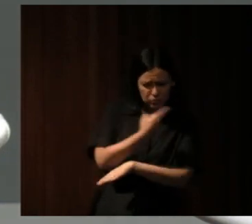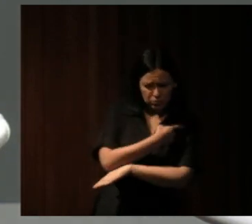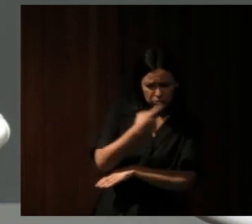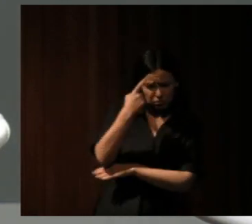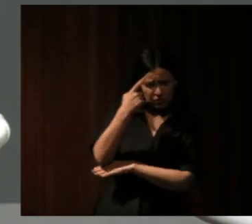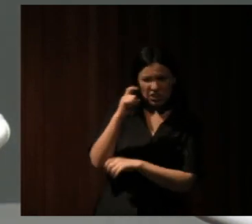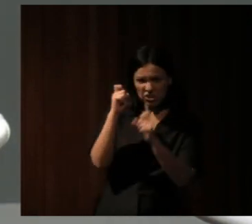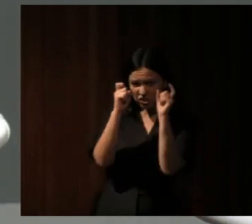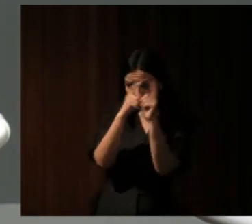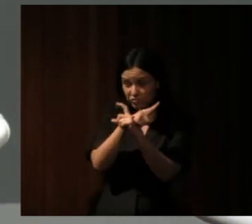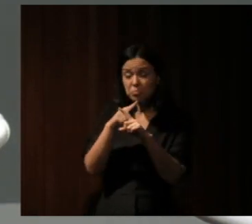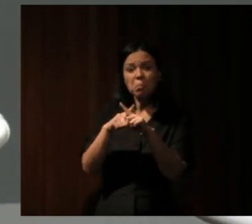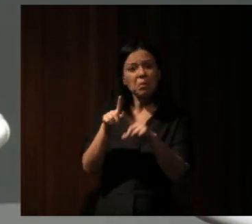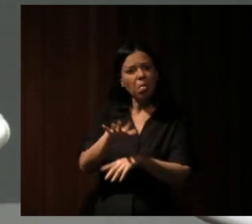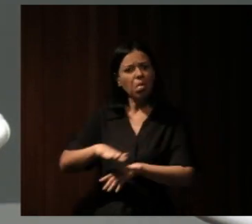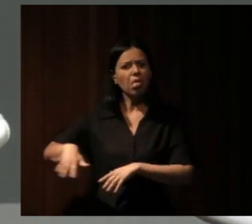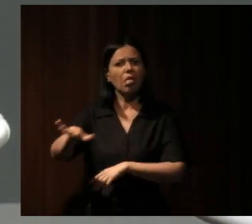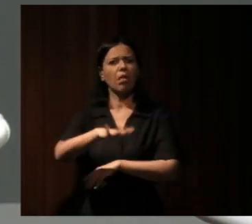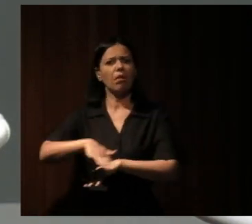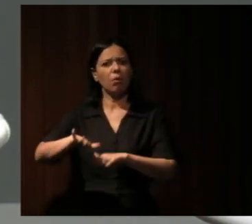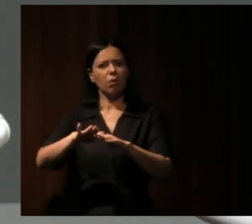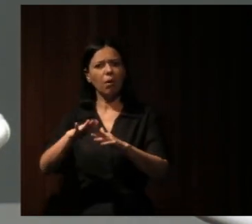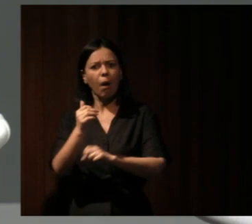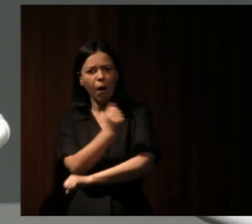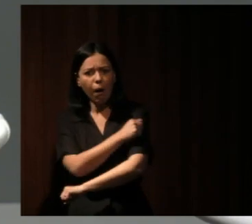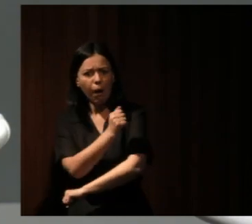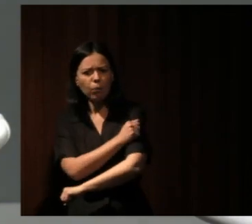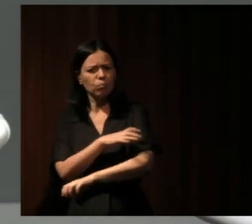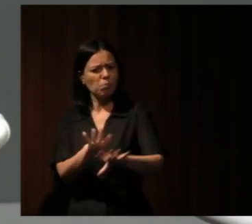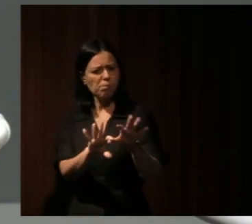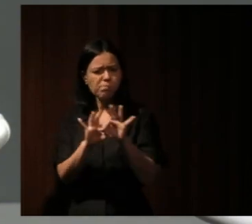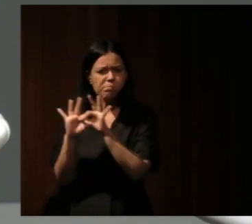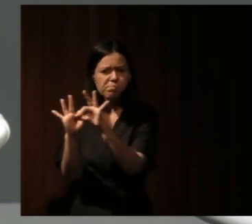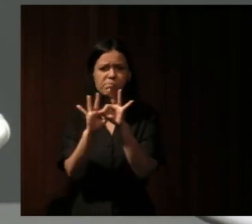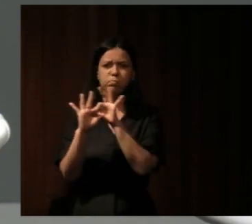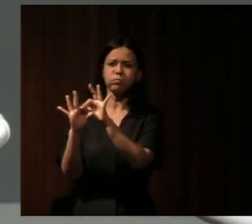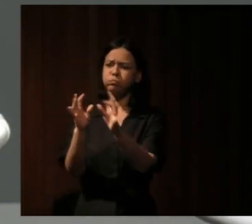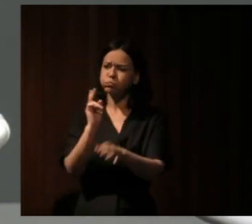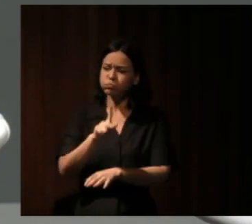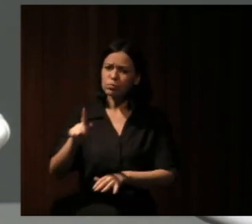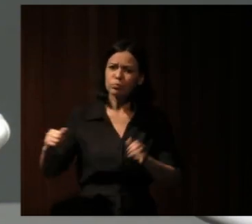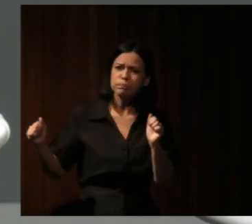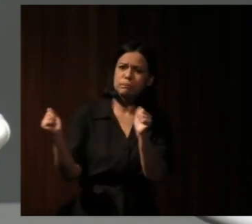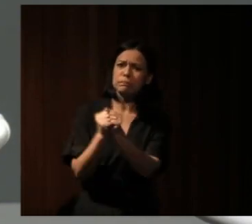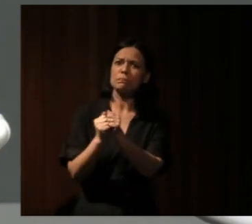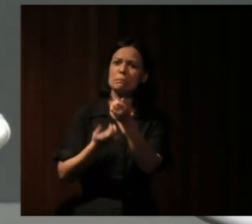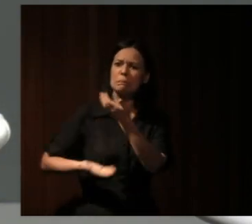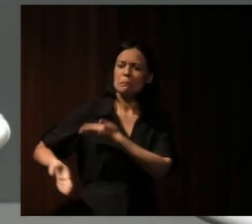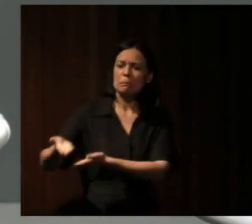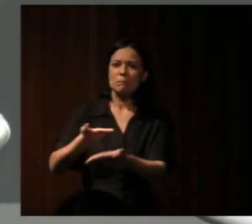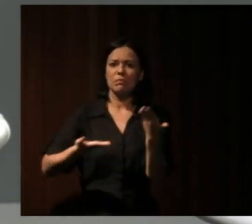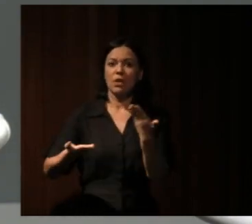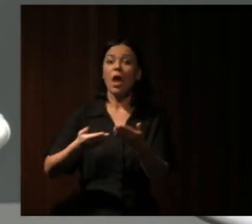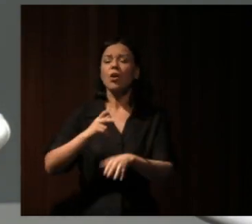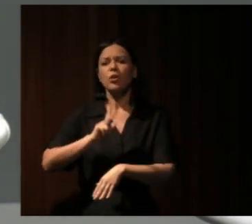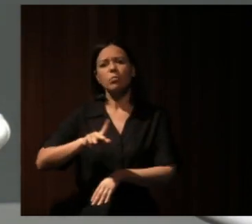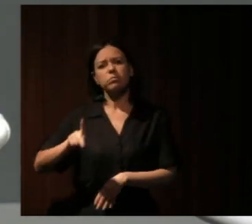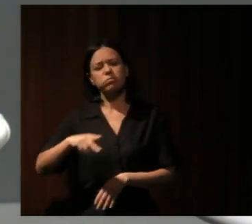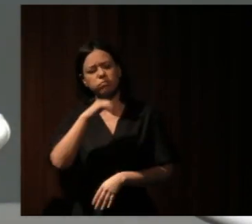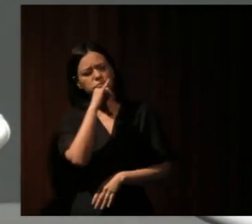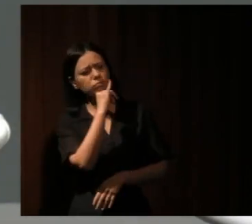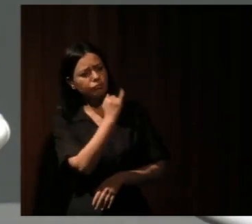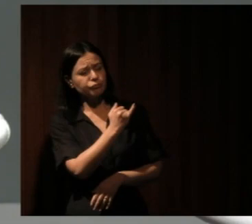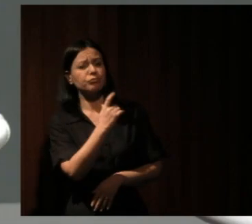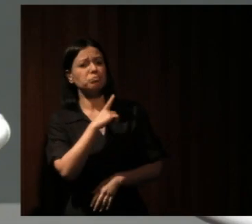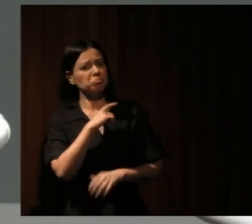gente encontrou uma comunidade escolar ali que estava super unida professores e alunos cois e tal e os professores relatavam pra gente ali que eles tiveram